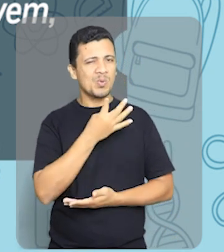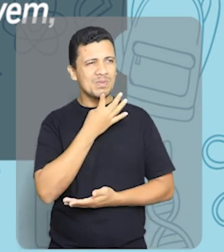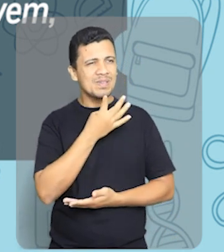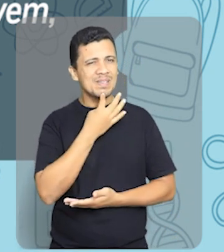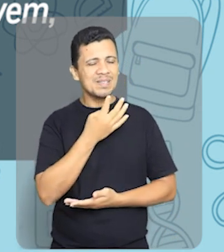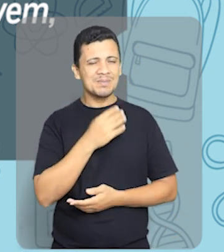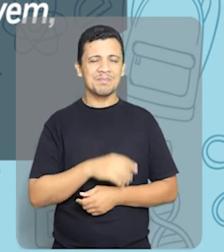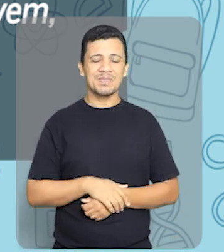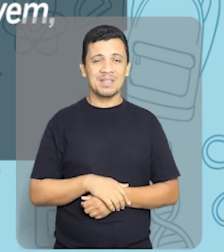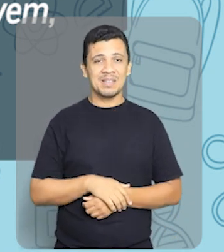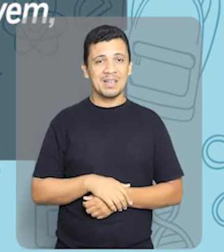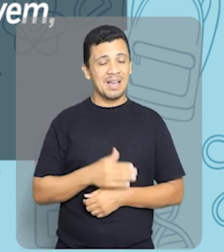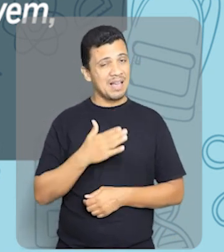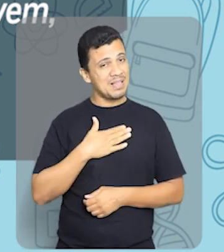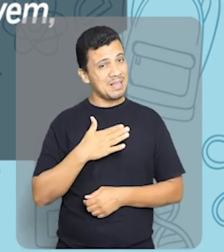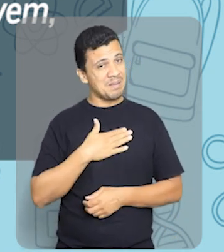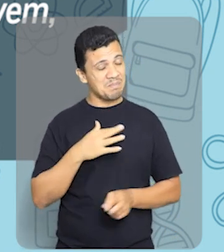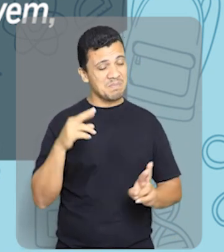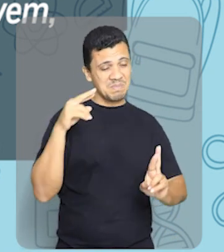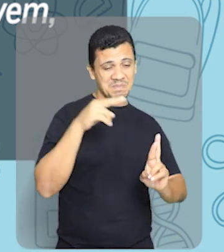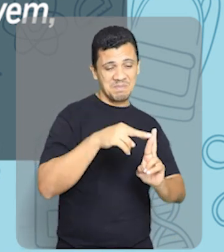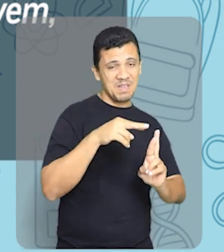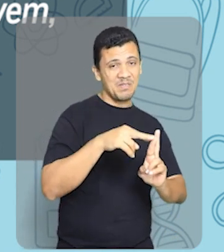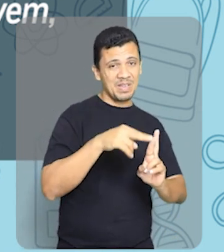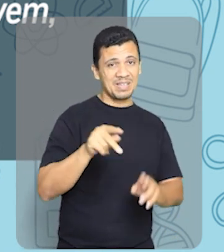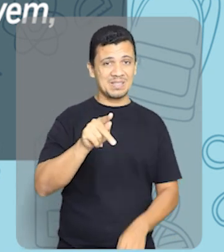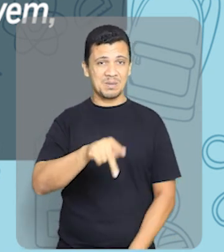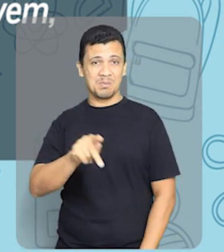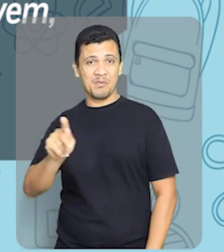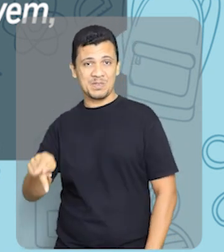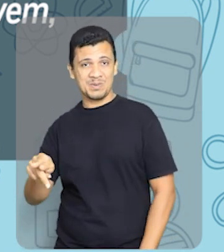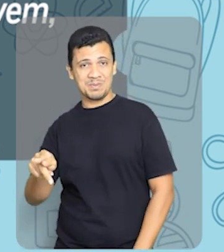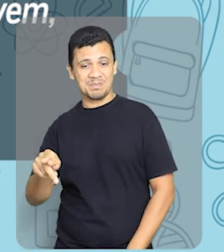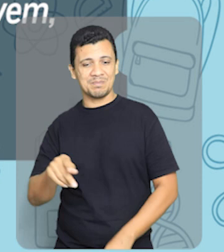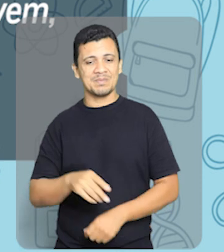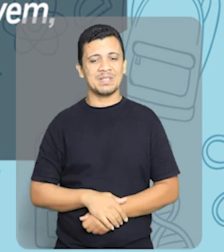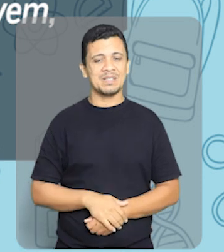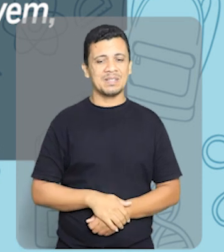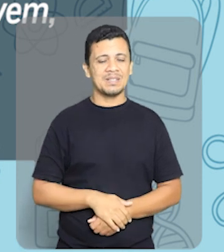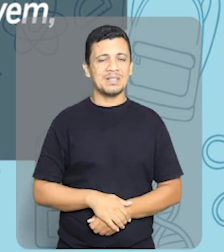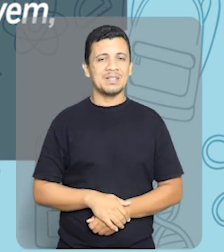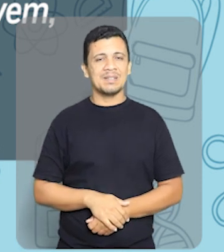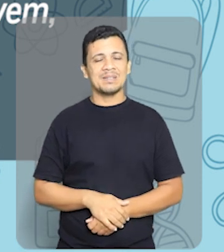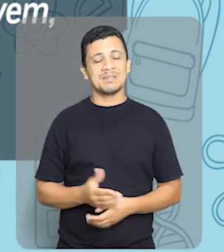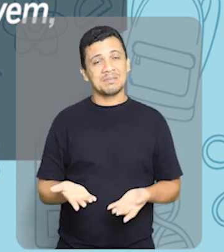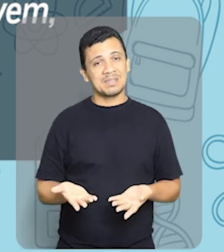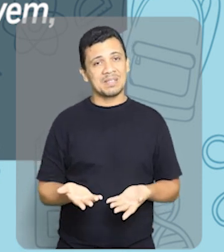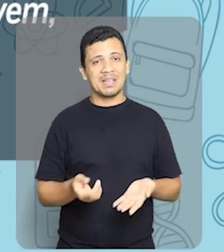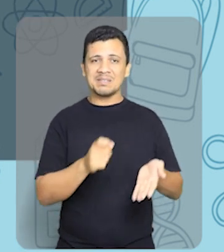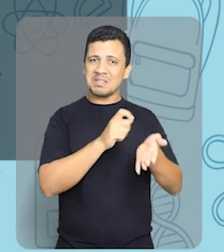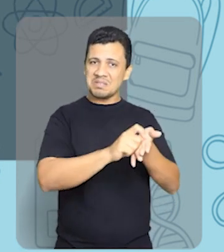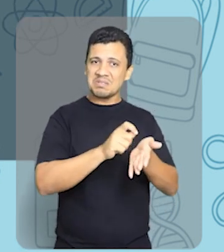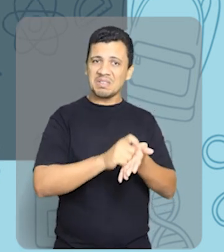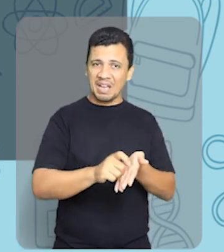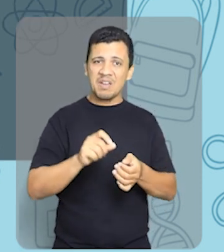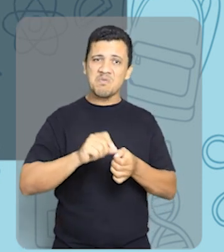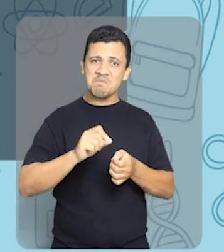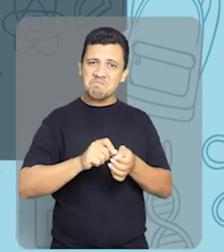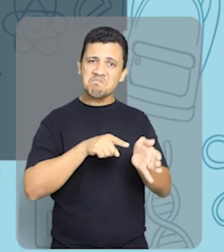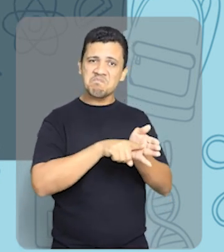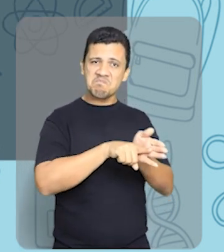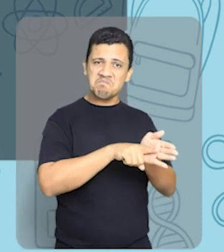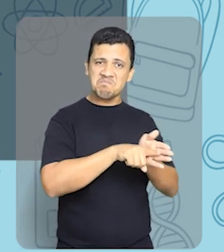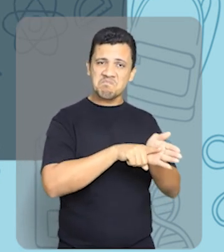minhas referências de professores, que escrevem, né,